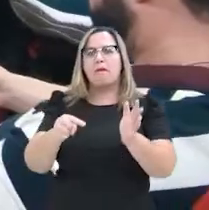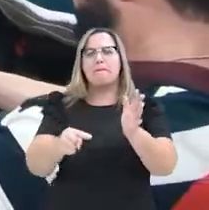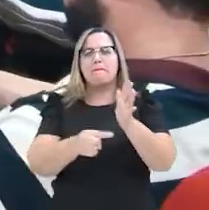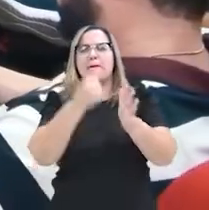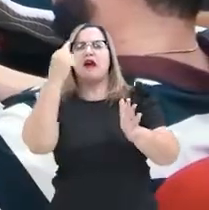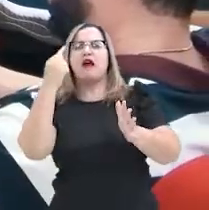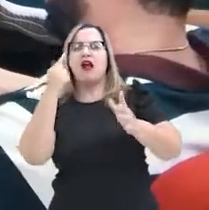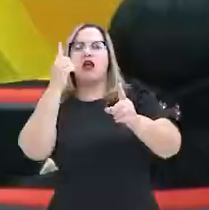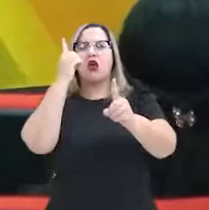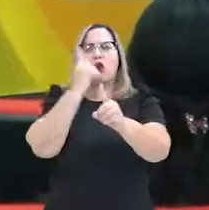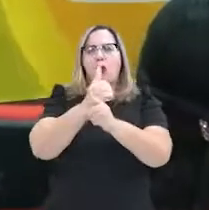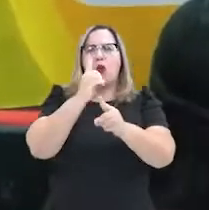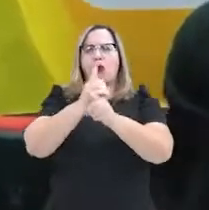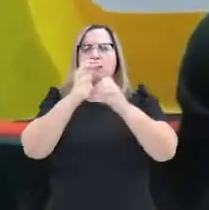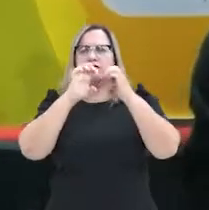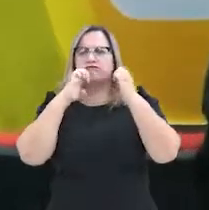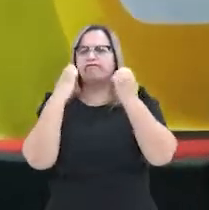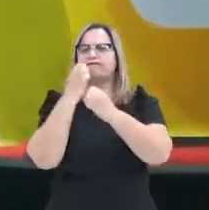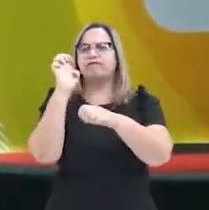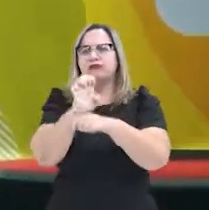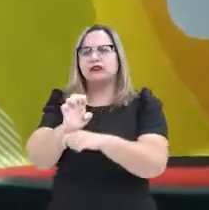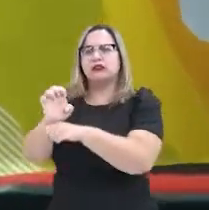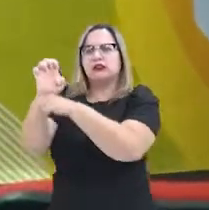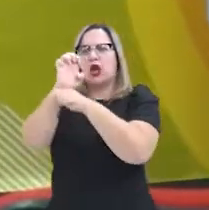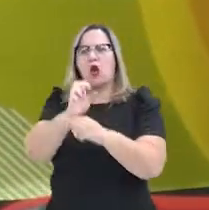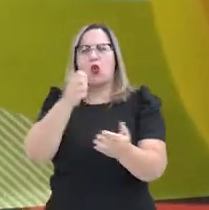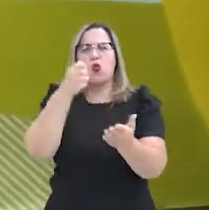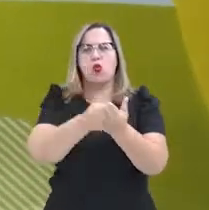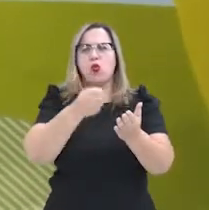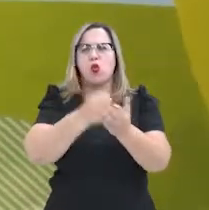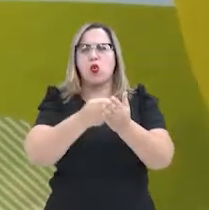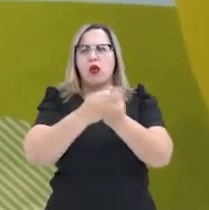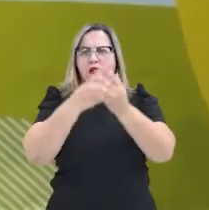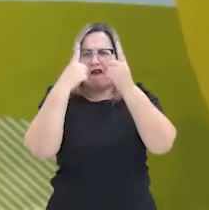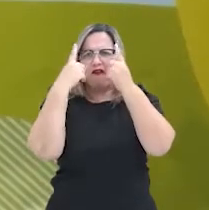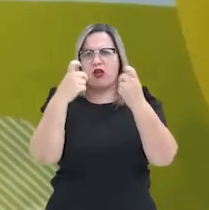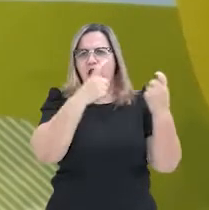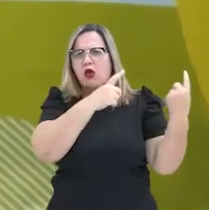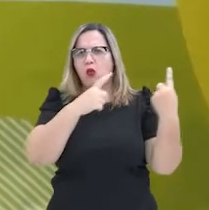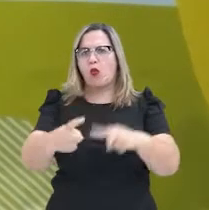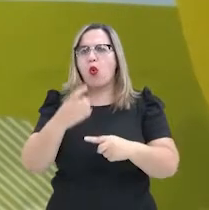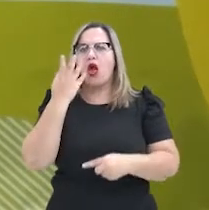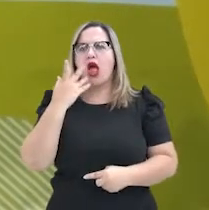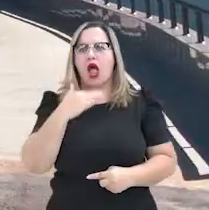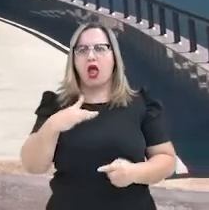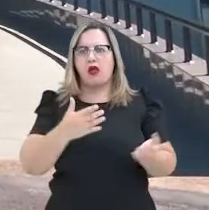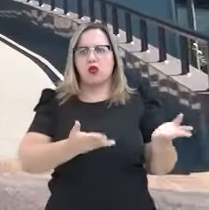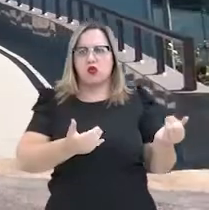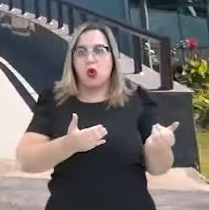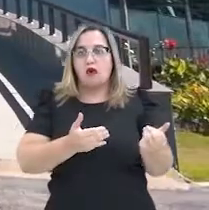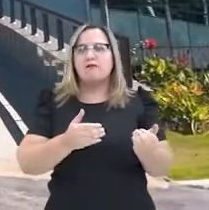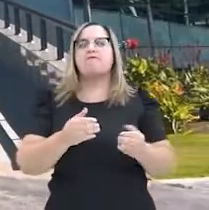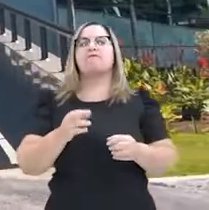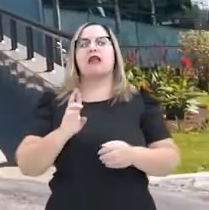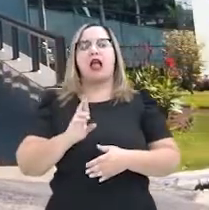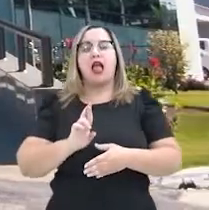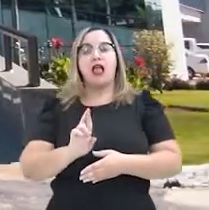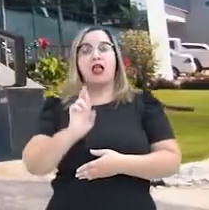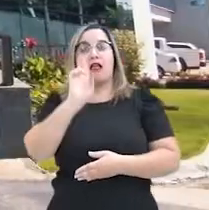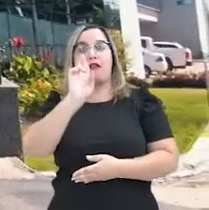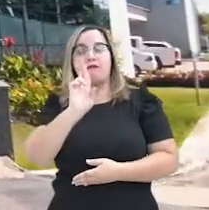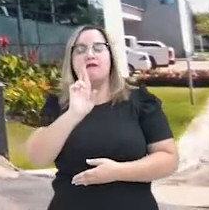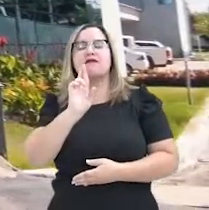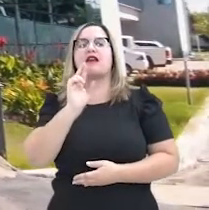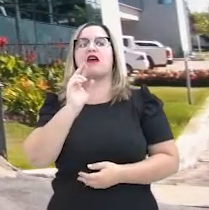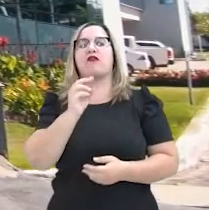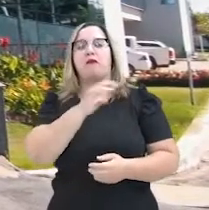primeiro encontro estadual de enfrentamento à violência contra crianças e adolescentes, promovido pelo Ministério